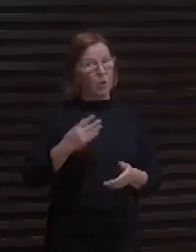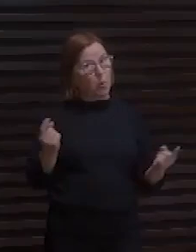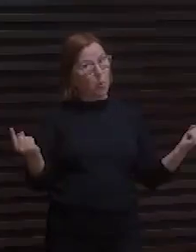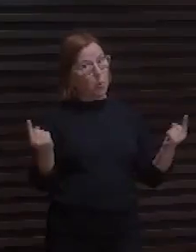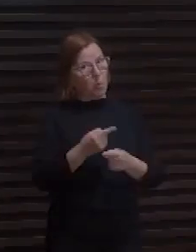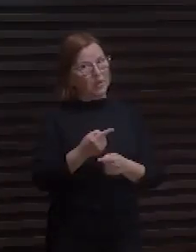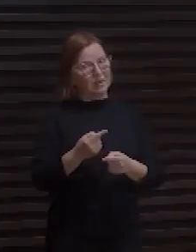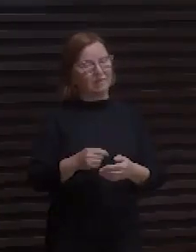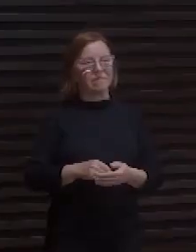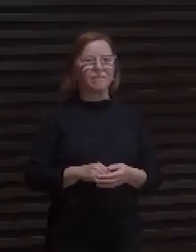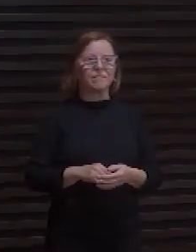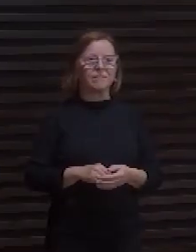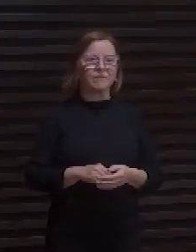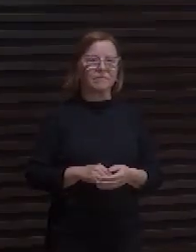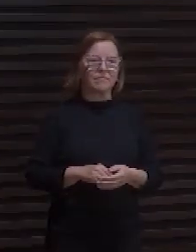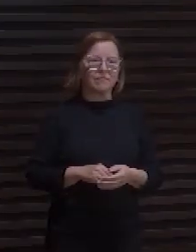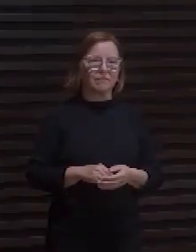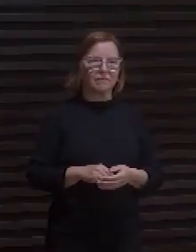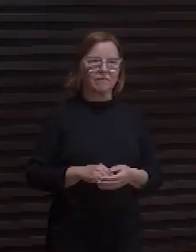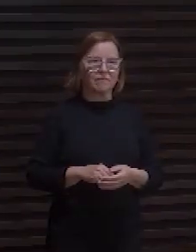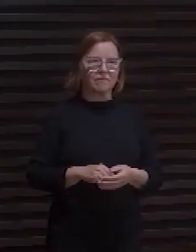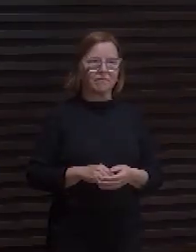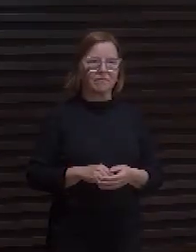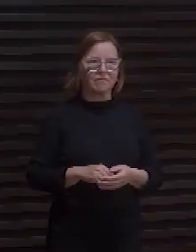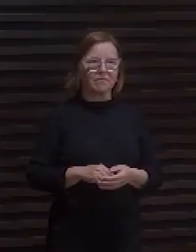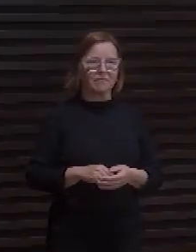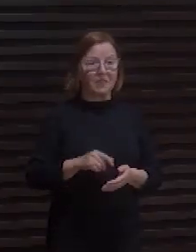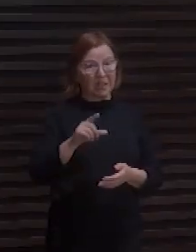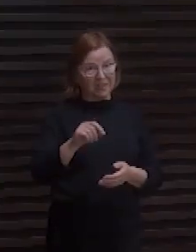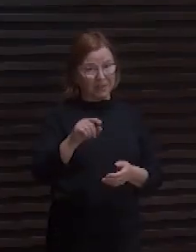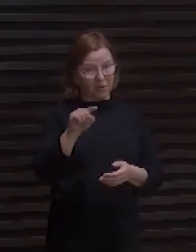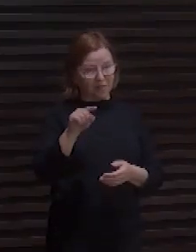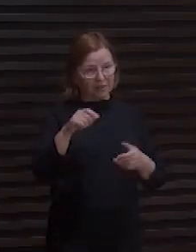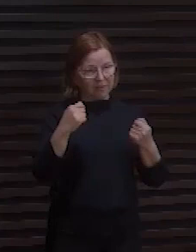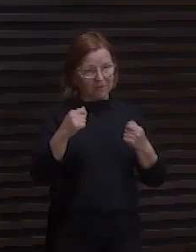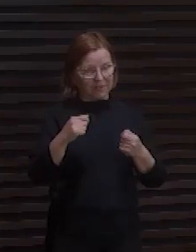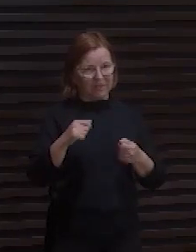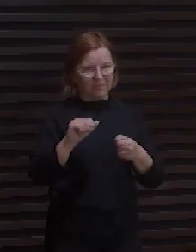ela? Aquela decisão que você precisa tomar